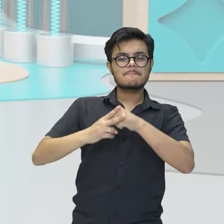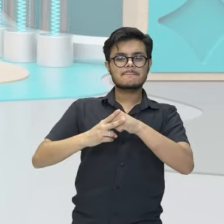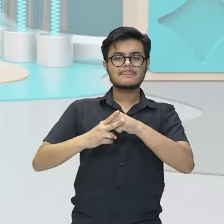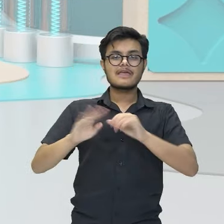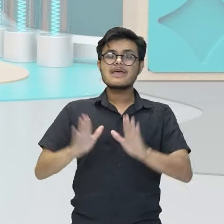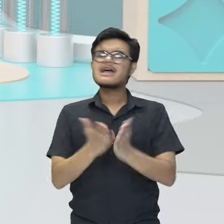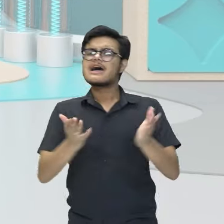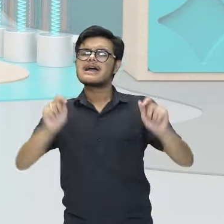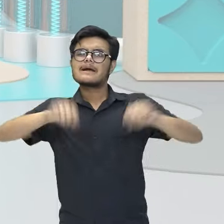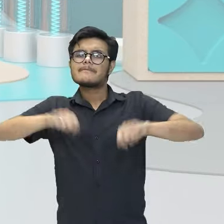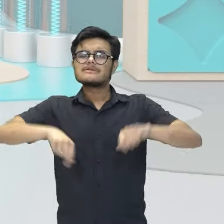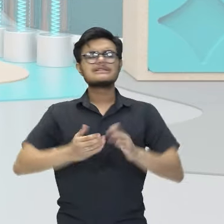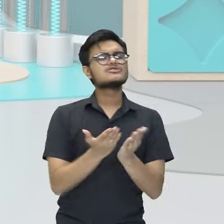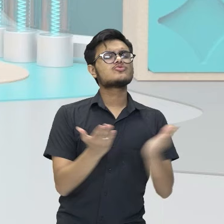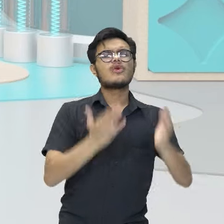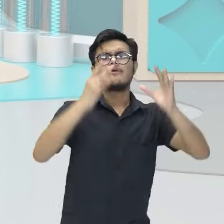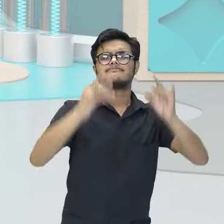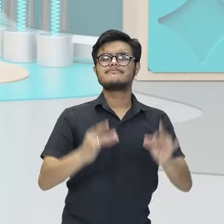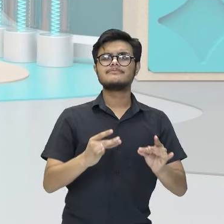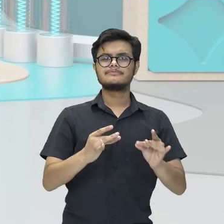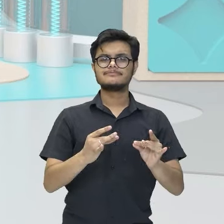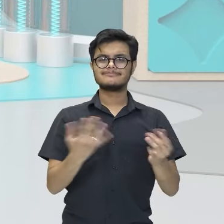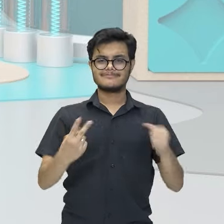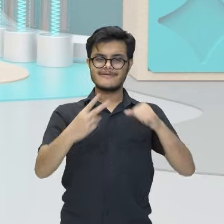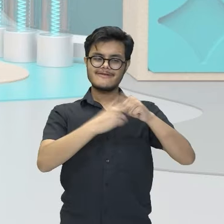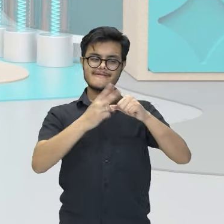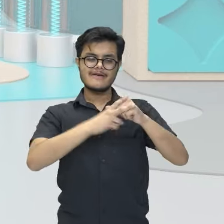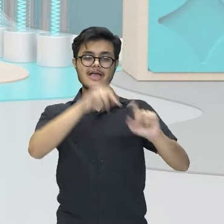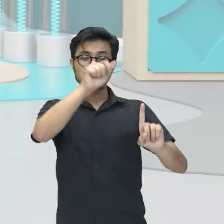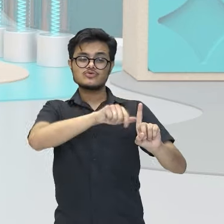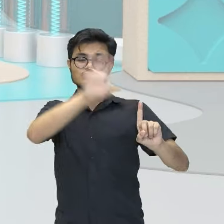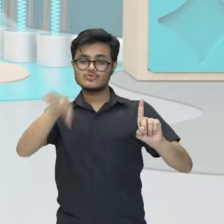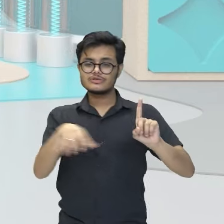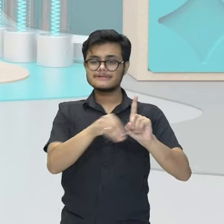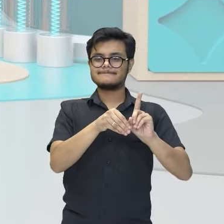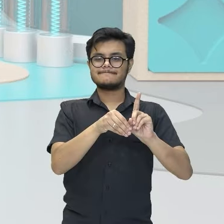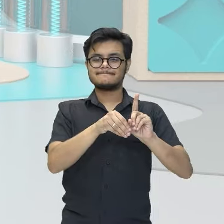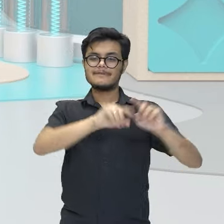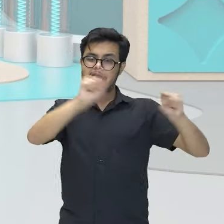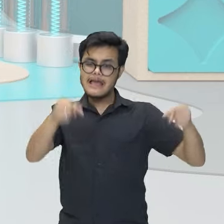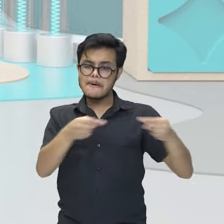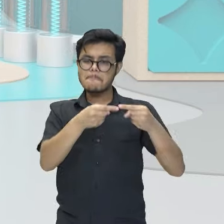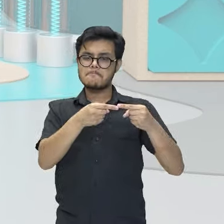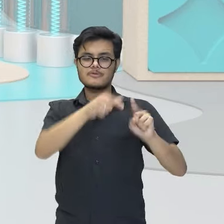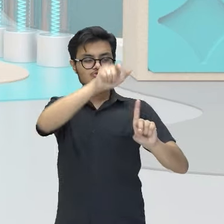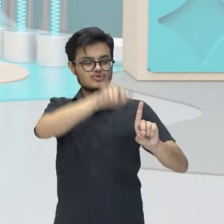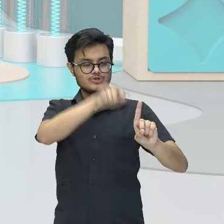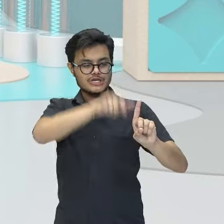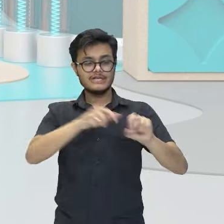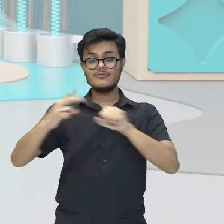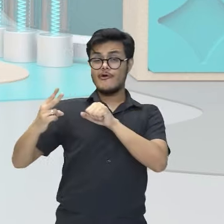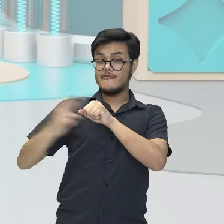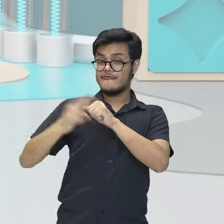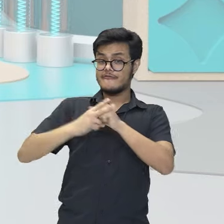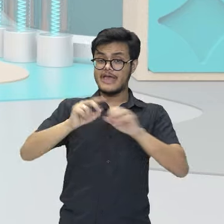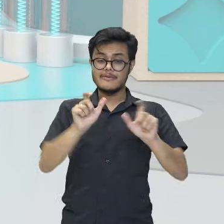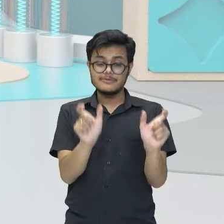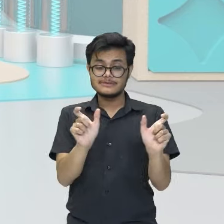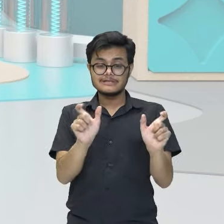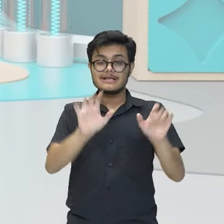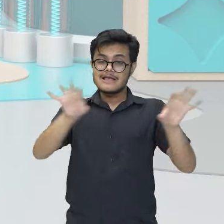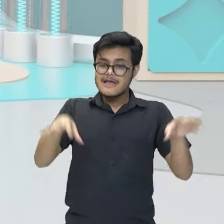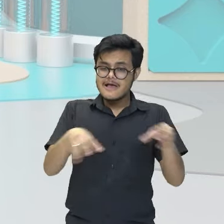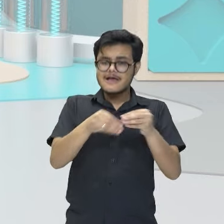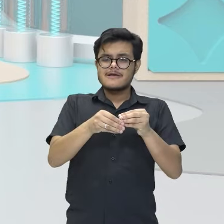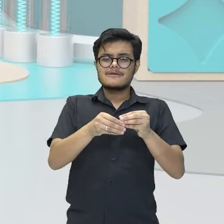chamamos de predicativo do sujeito o verbo de ligação é aquele então que vai ajudar a expressar o estado do sujeito uma qualidade do